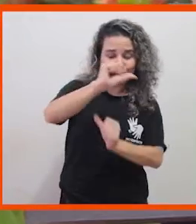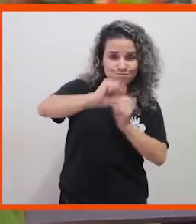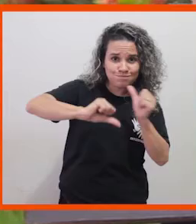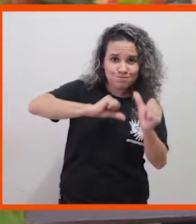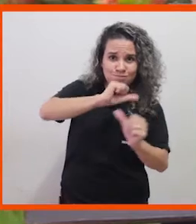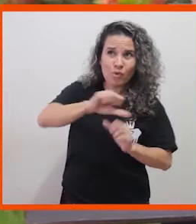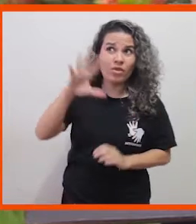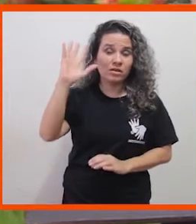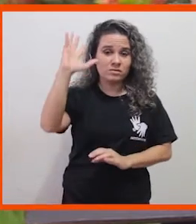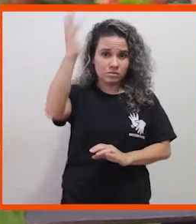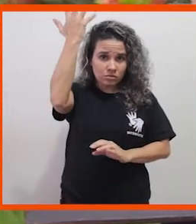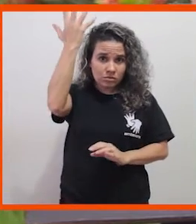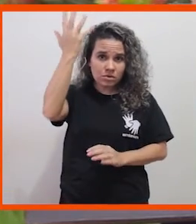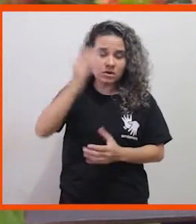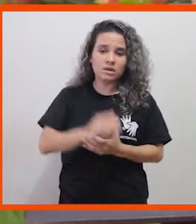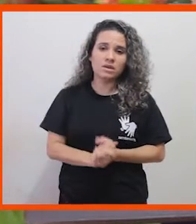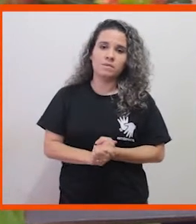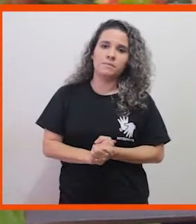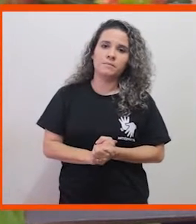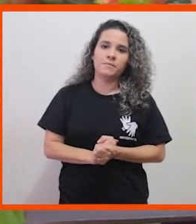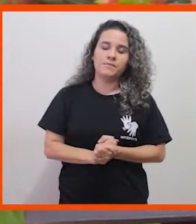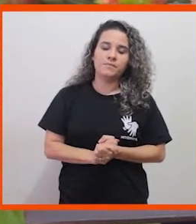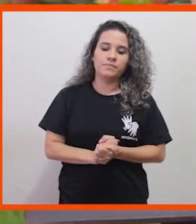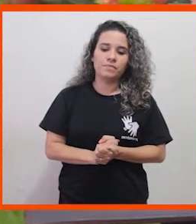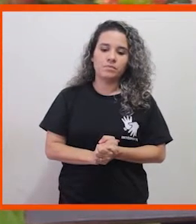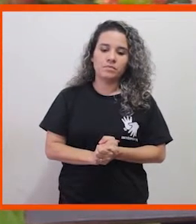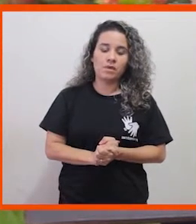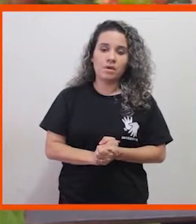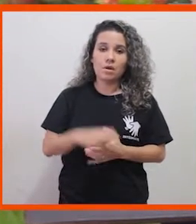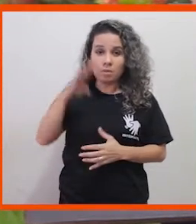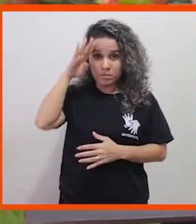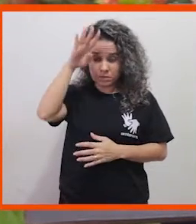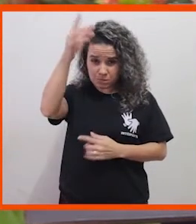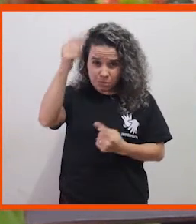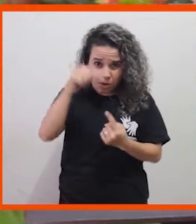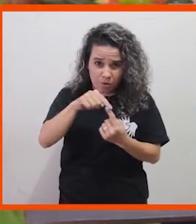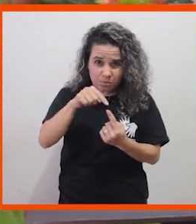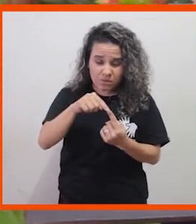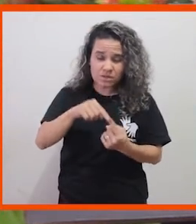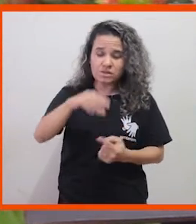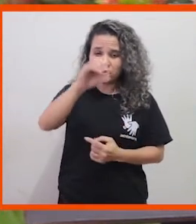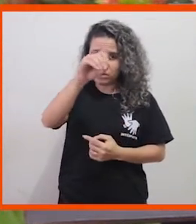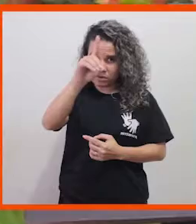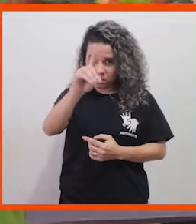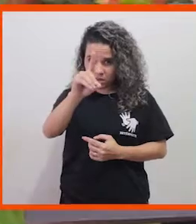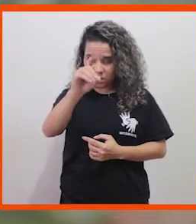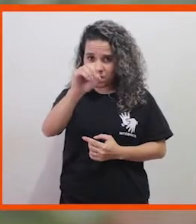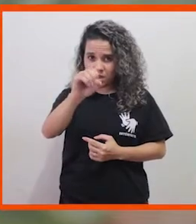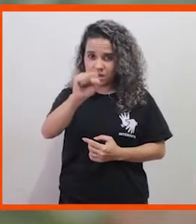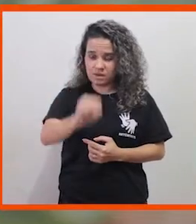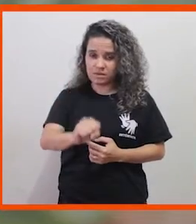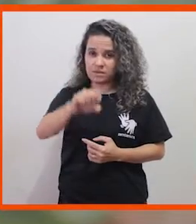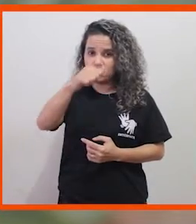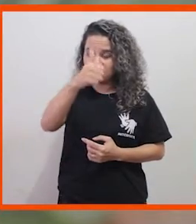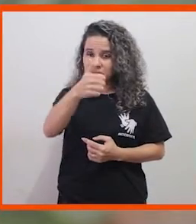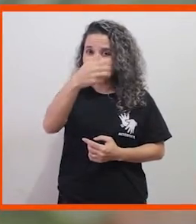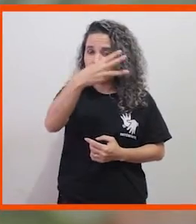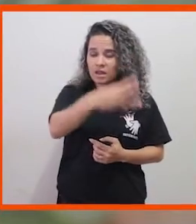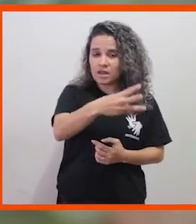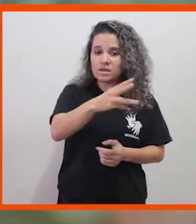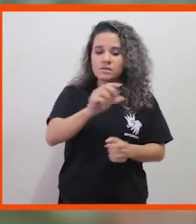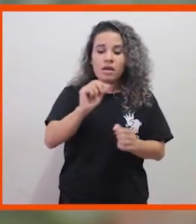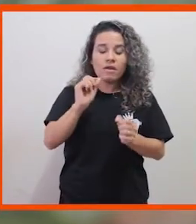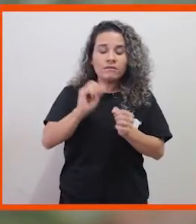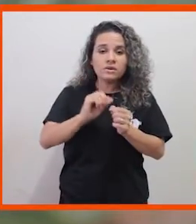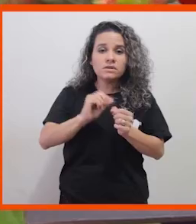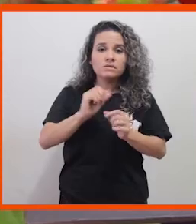O principal objetivo do ODS 13 é tomar medidas urgentes para combater as mudanças climáticas e seus impactos